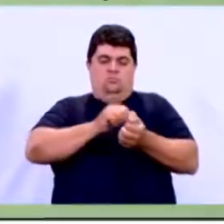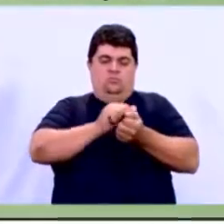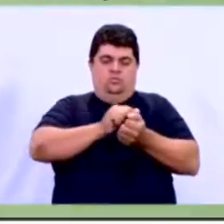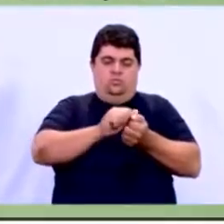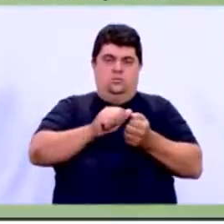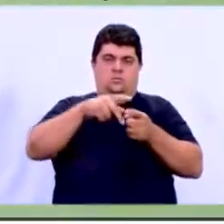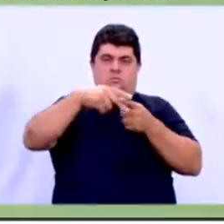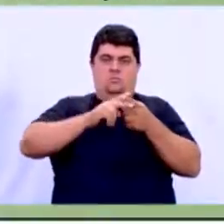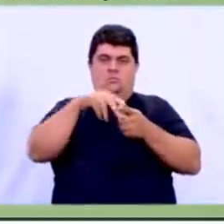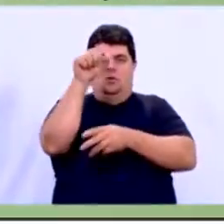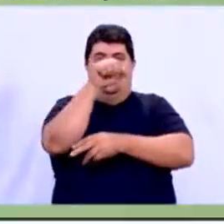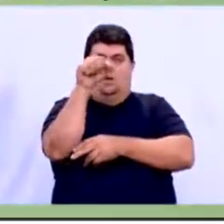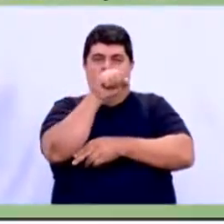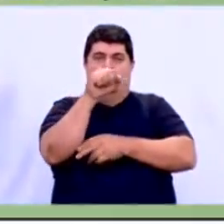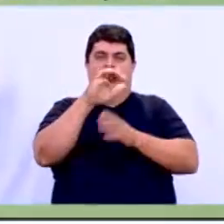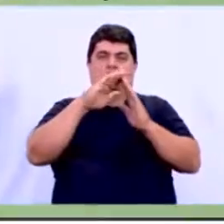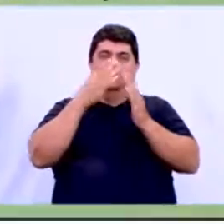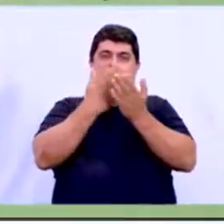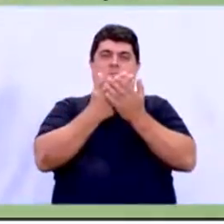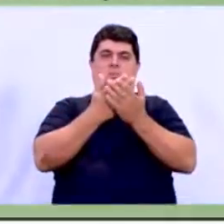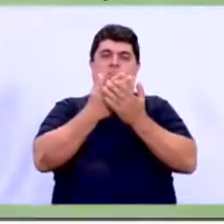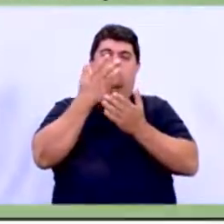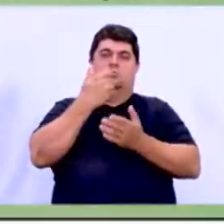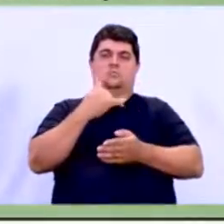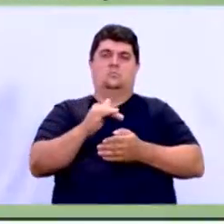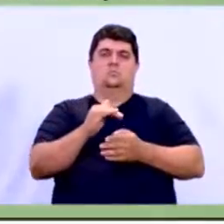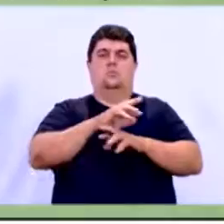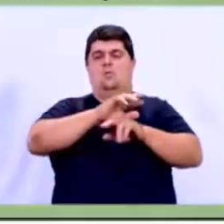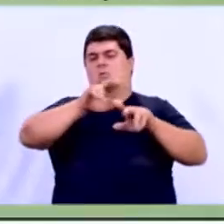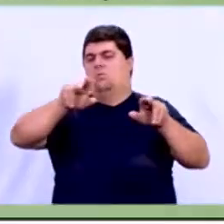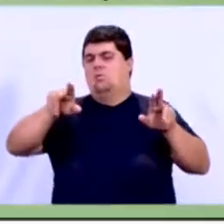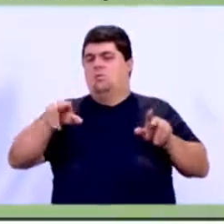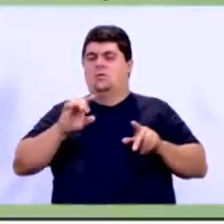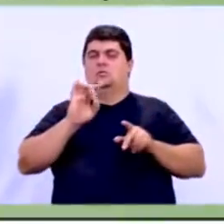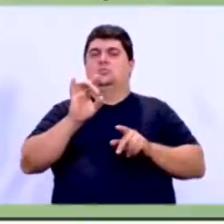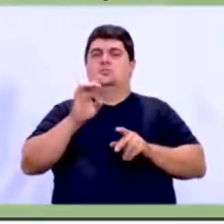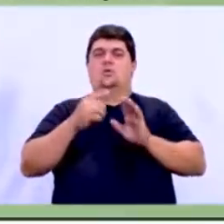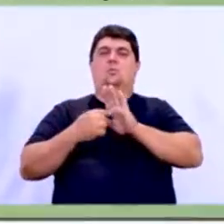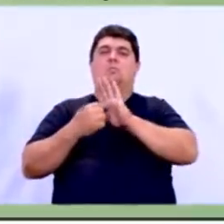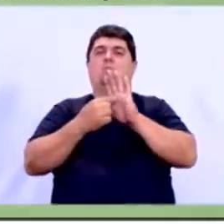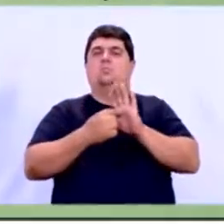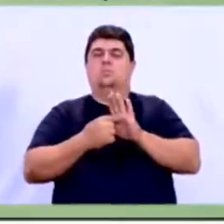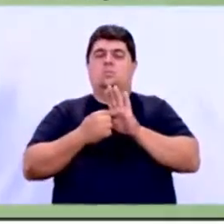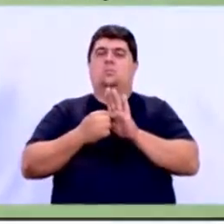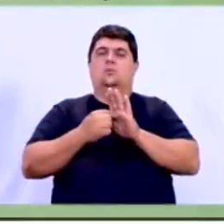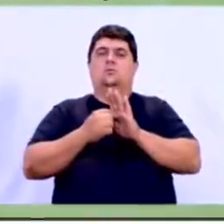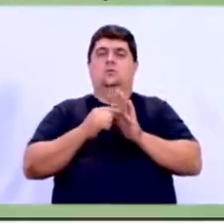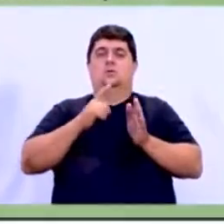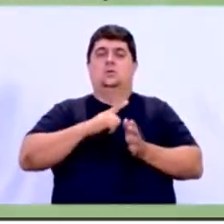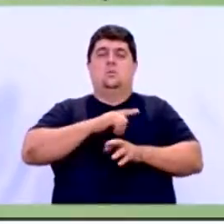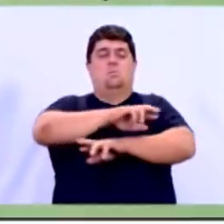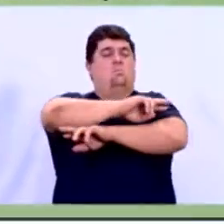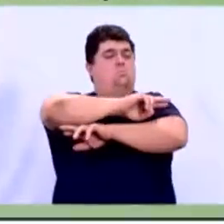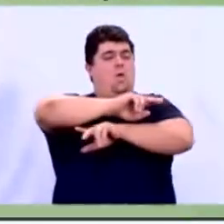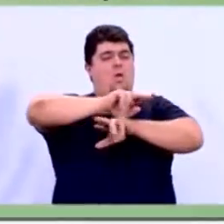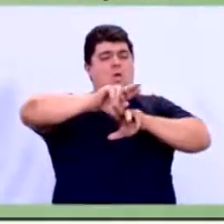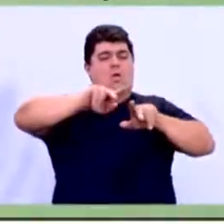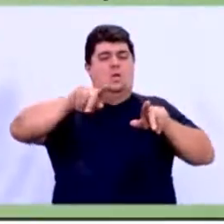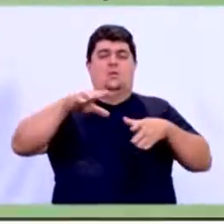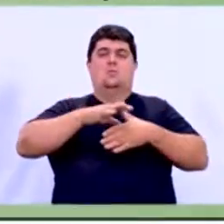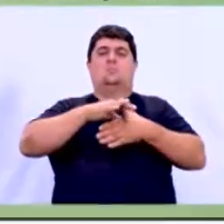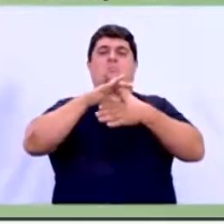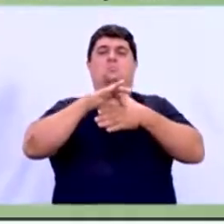oficina mecânica, uma escola infantil, enfim. É só para destacar para vocês, então, os